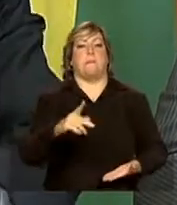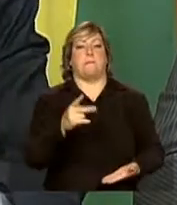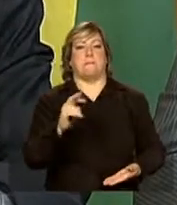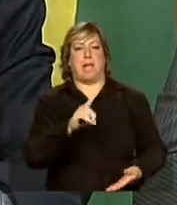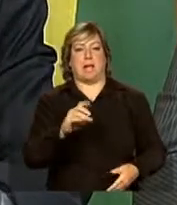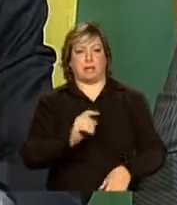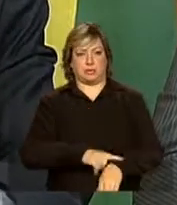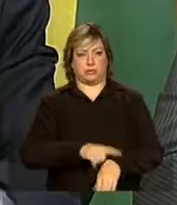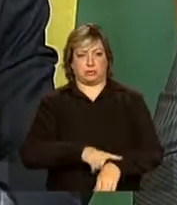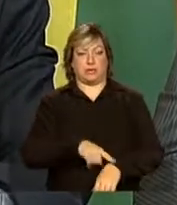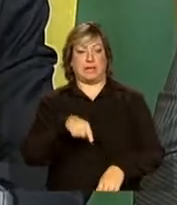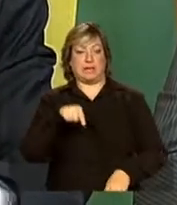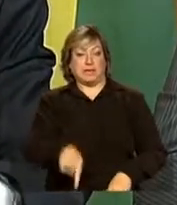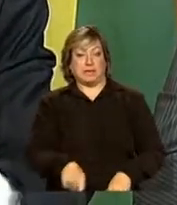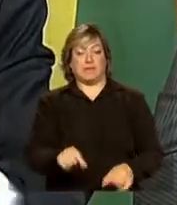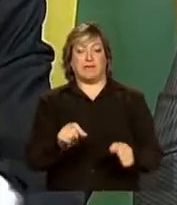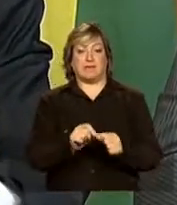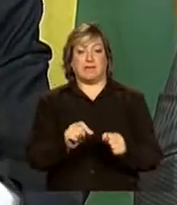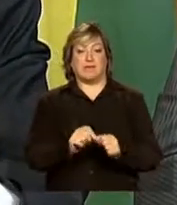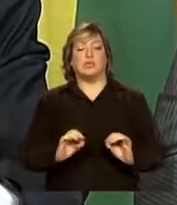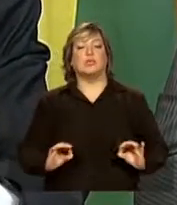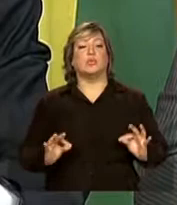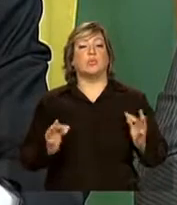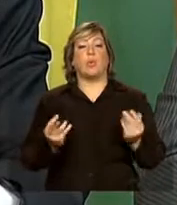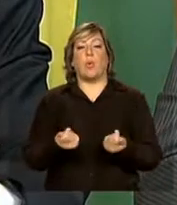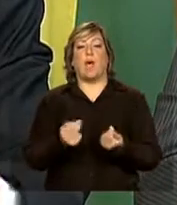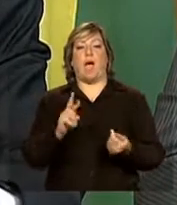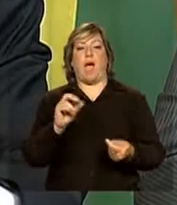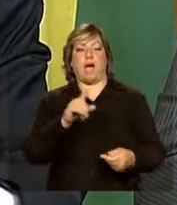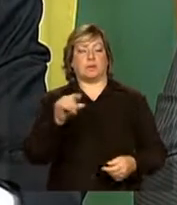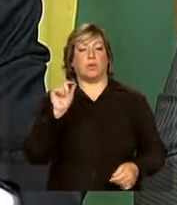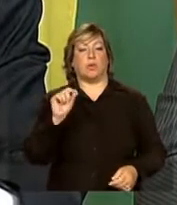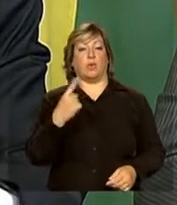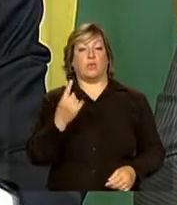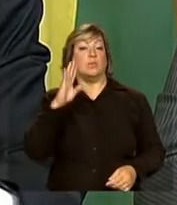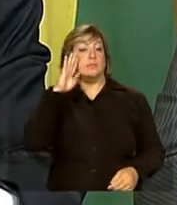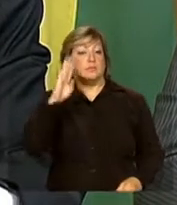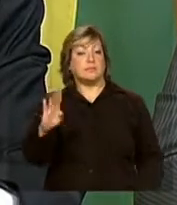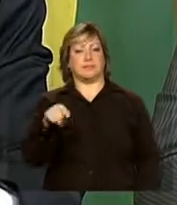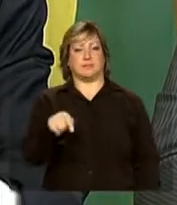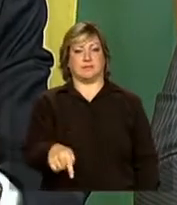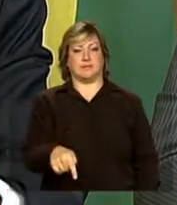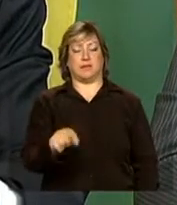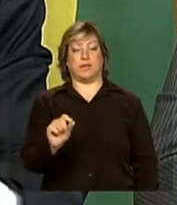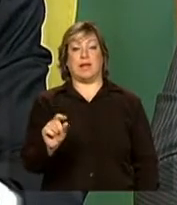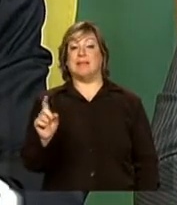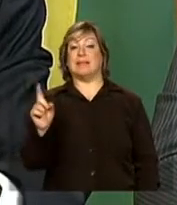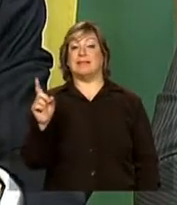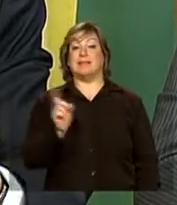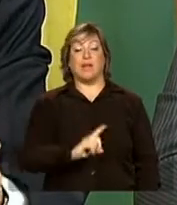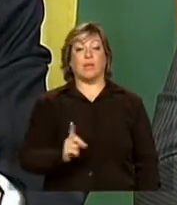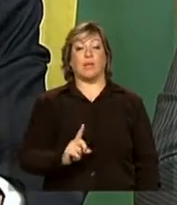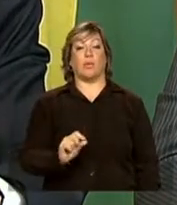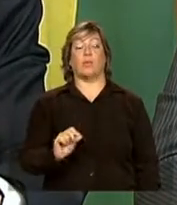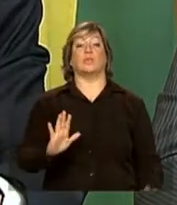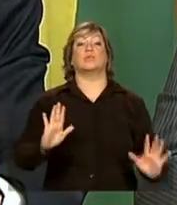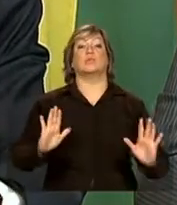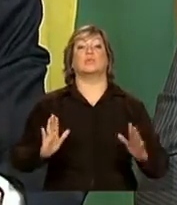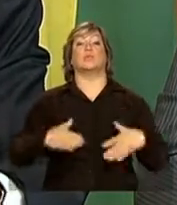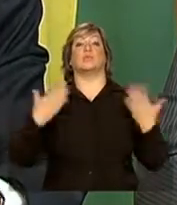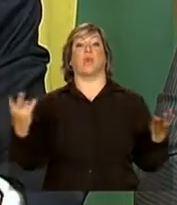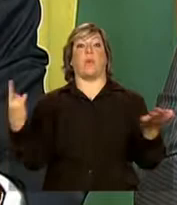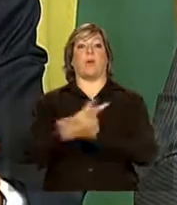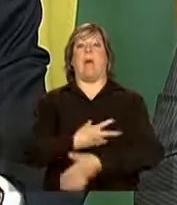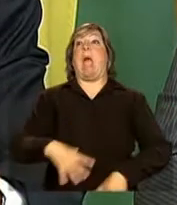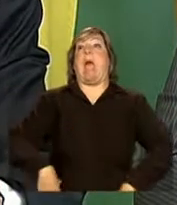Esse planejamento se faz por todas as razões, uma das quais a de não sermos surpreendidos com